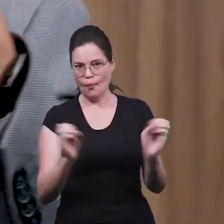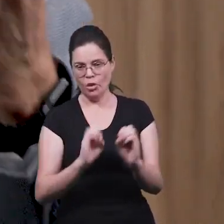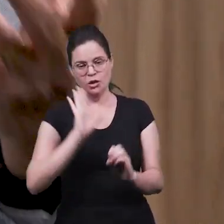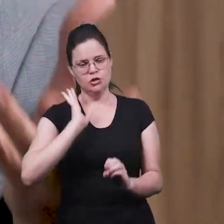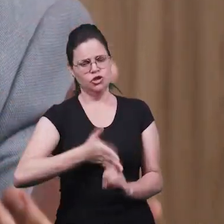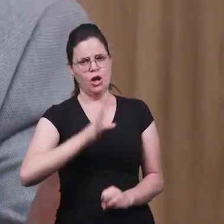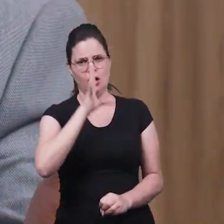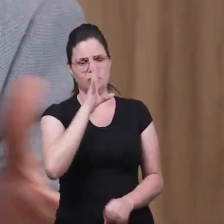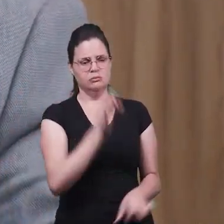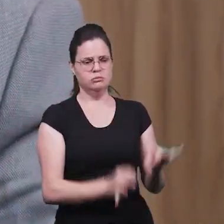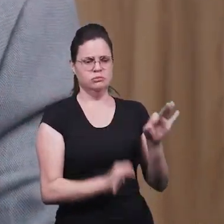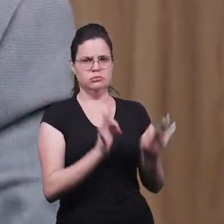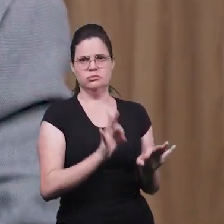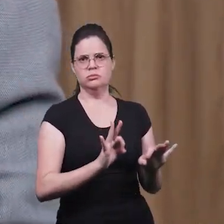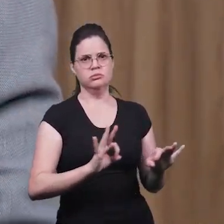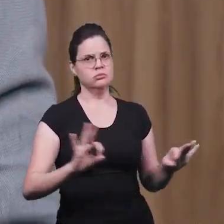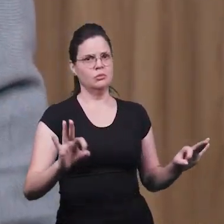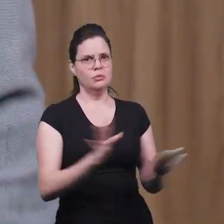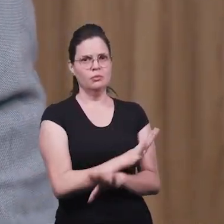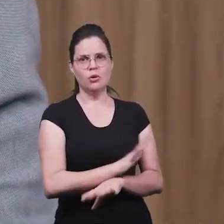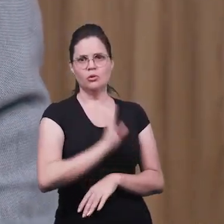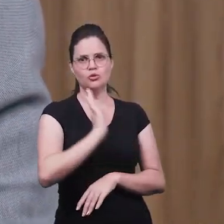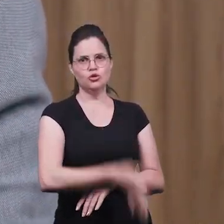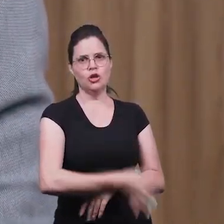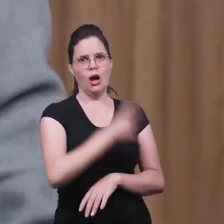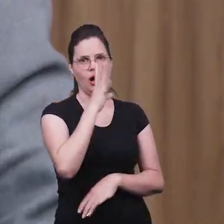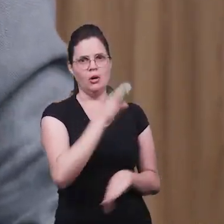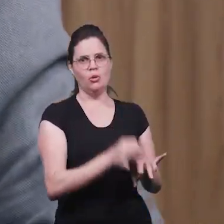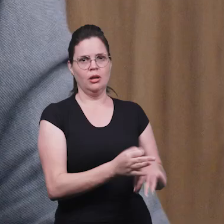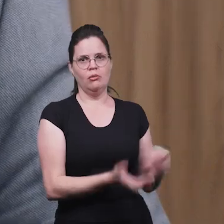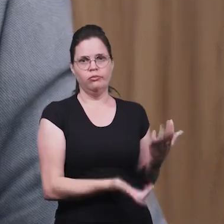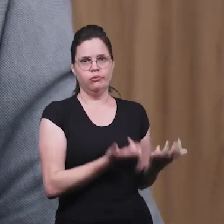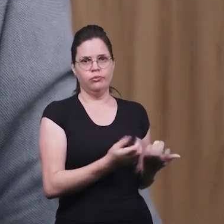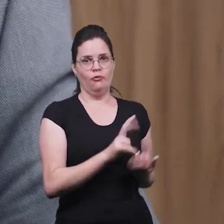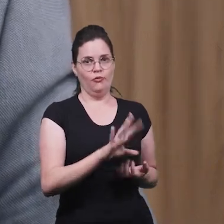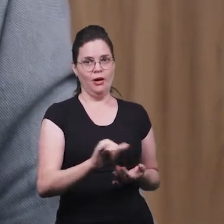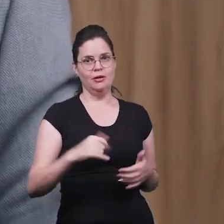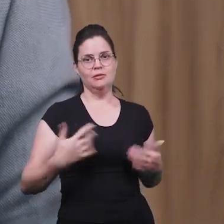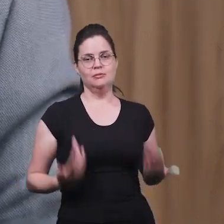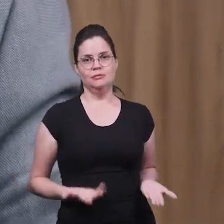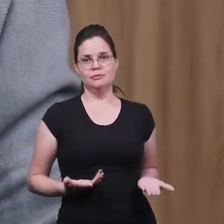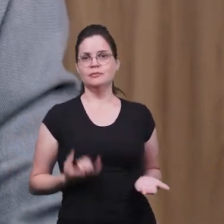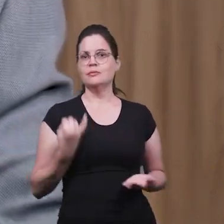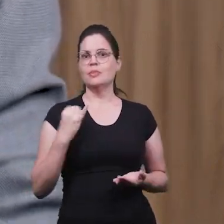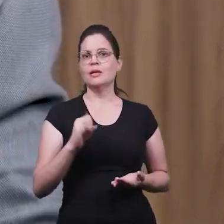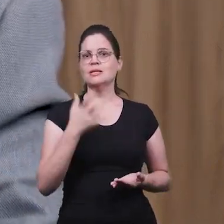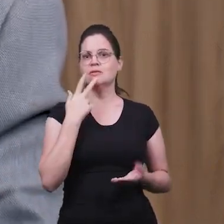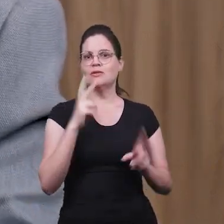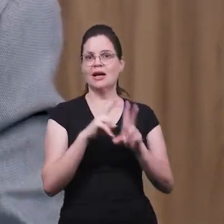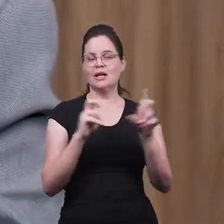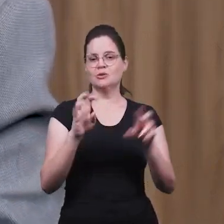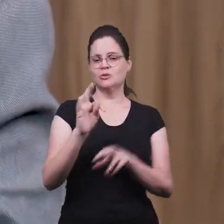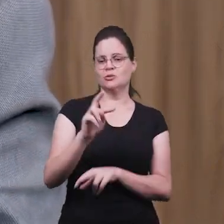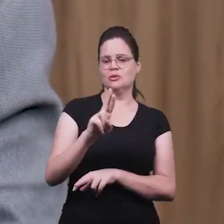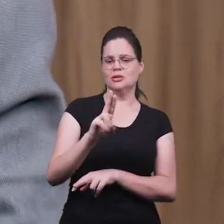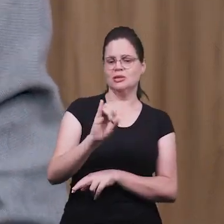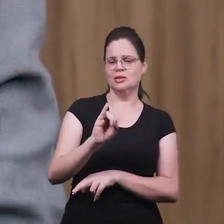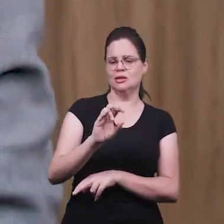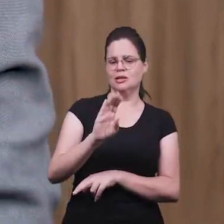ser, ou em outro evangelho, já está condenado. Então, quando se fala da